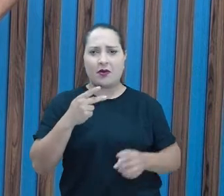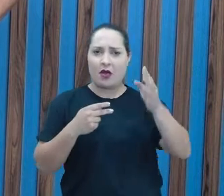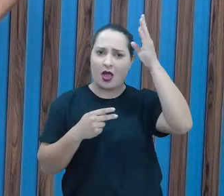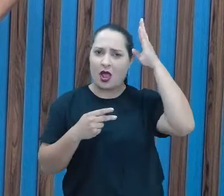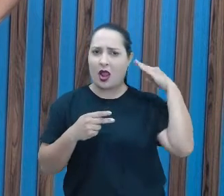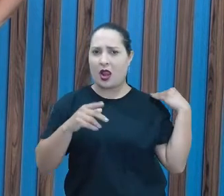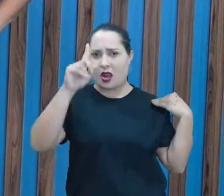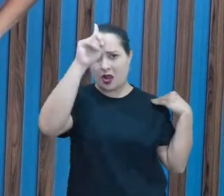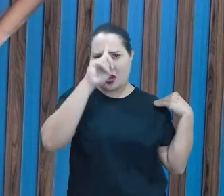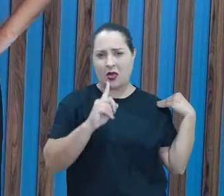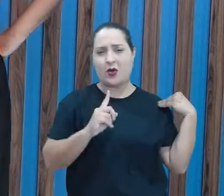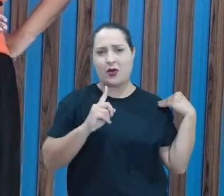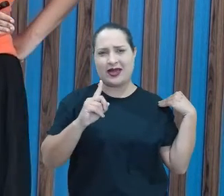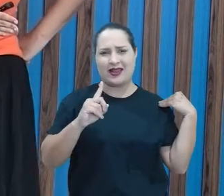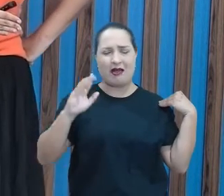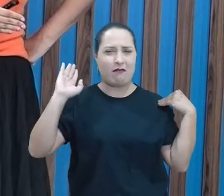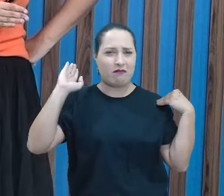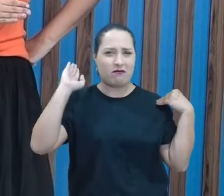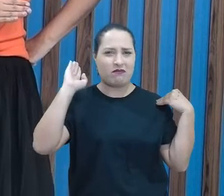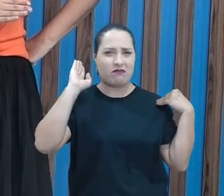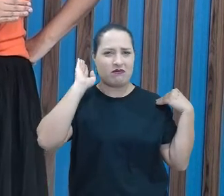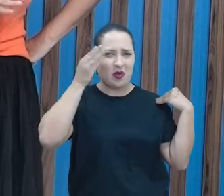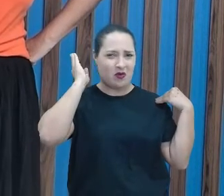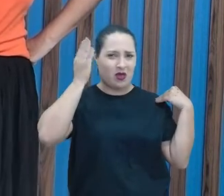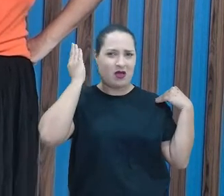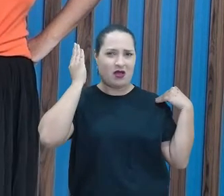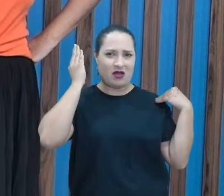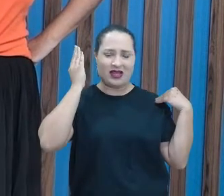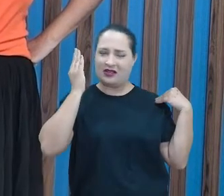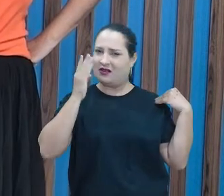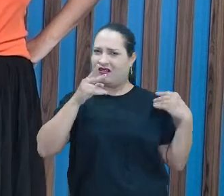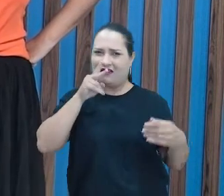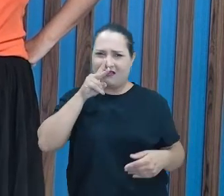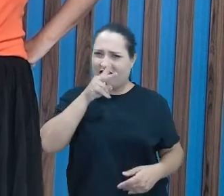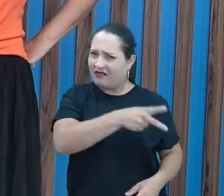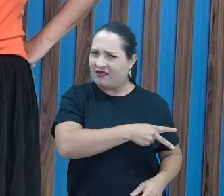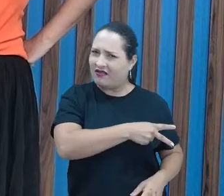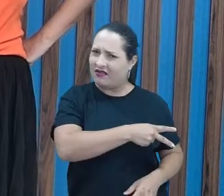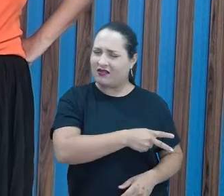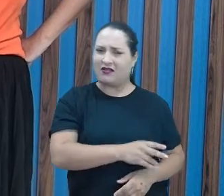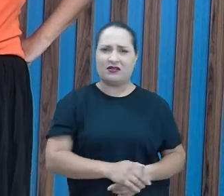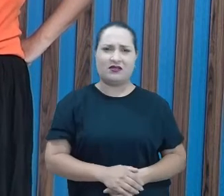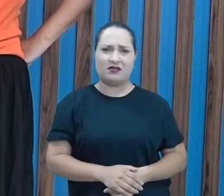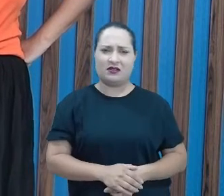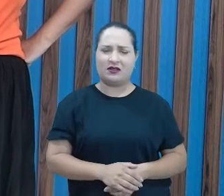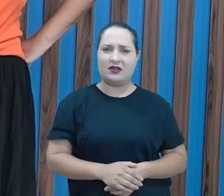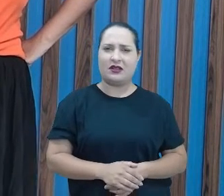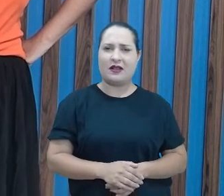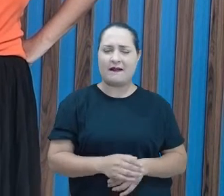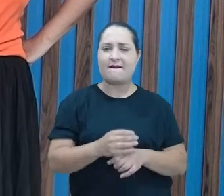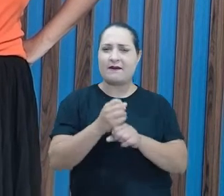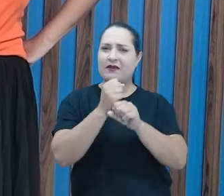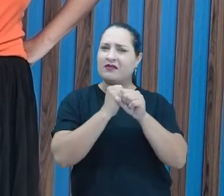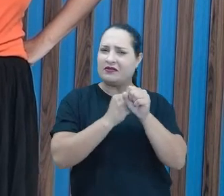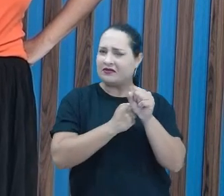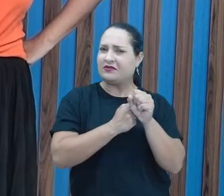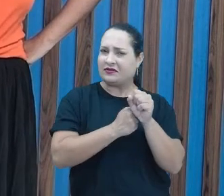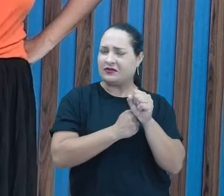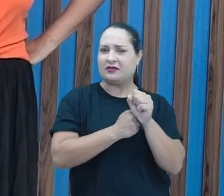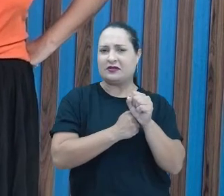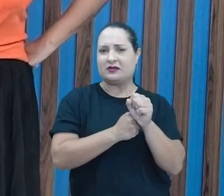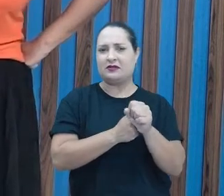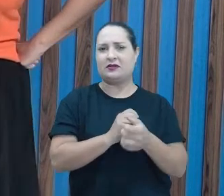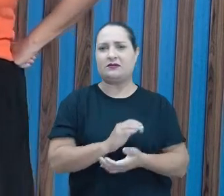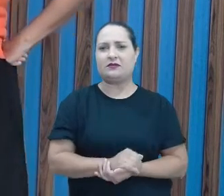é um estereótipo muito violento. E é um estereótipo que é constantemente